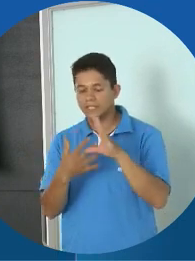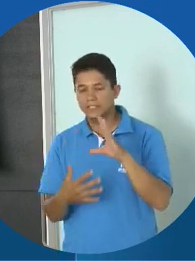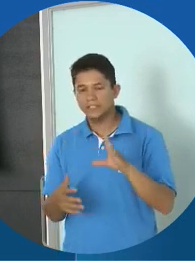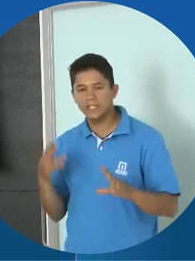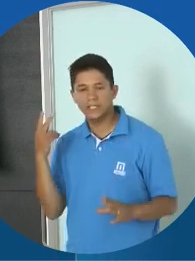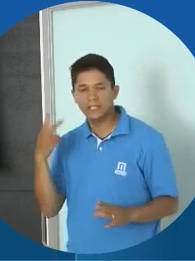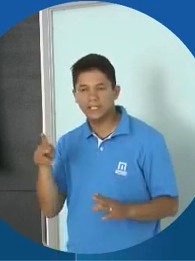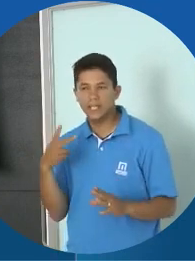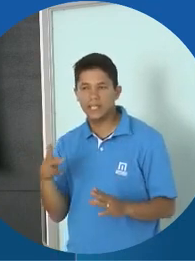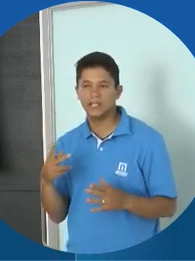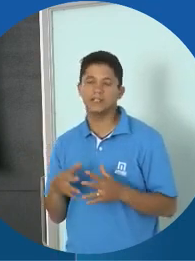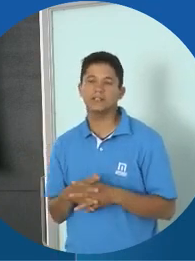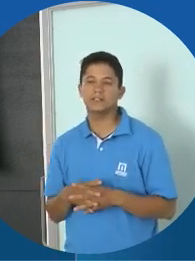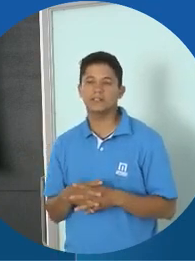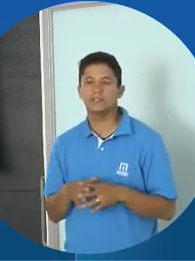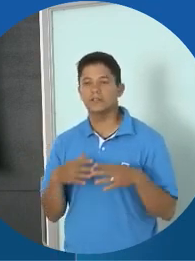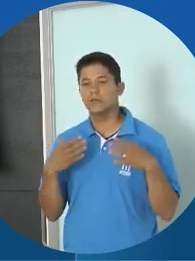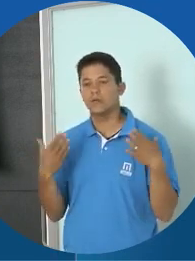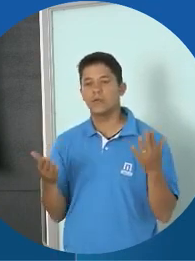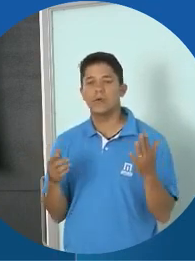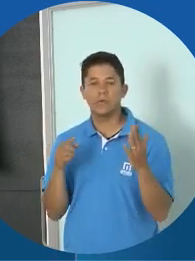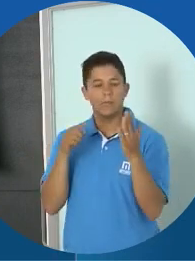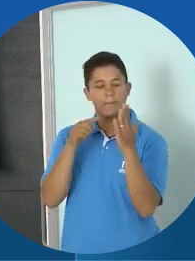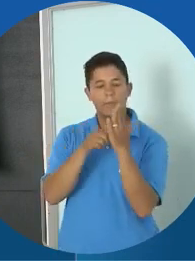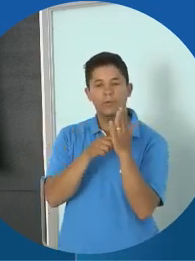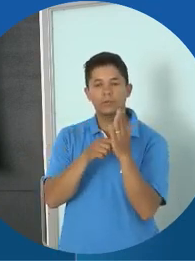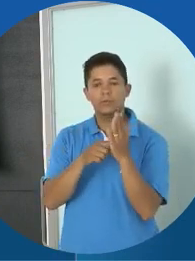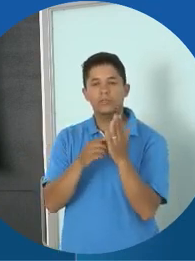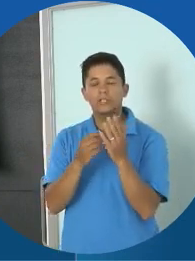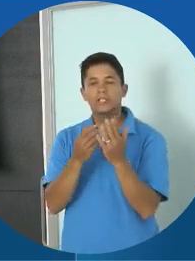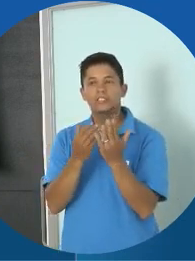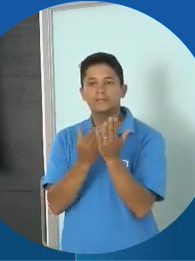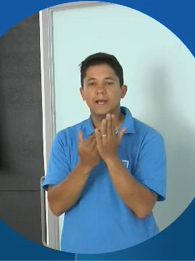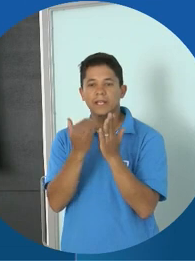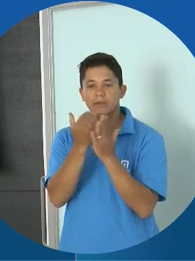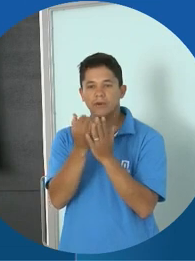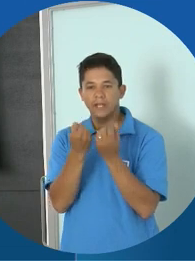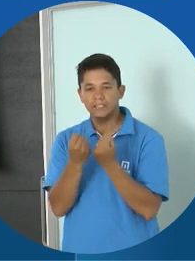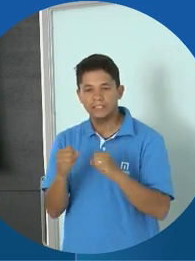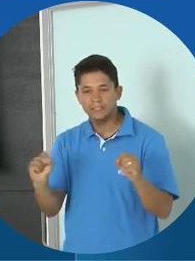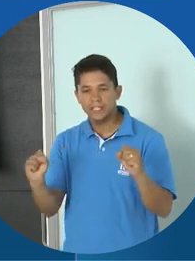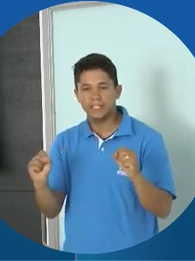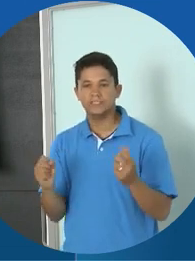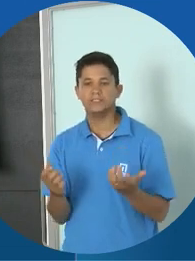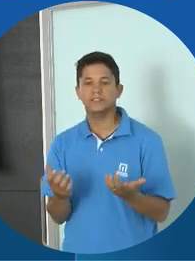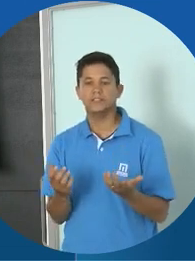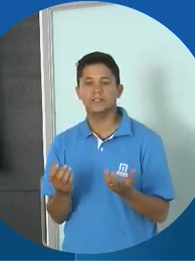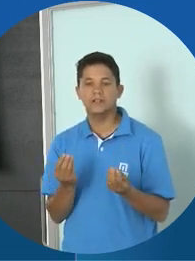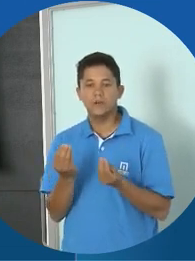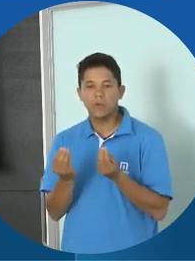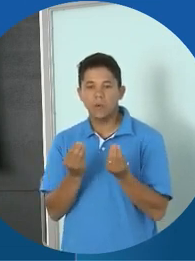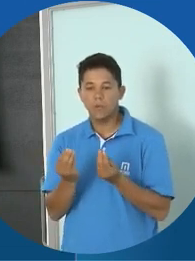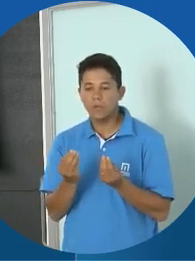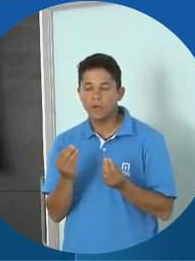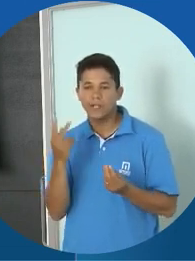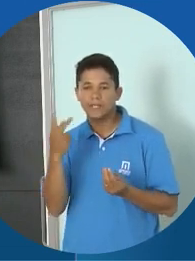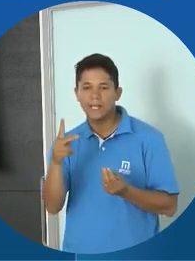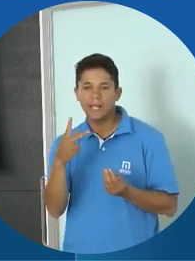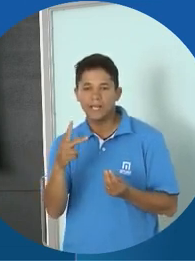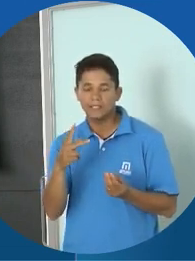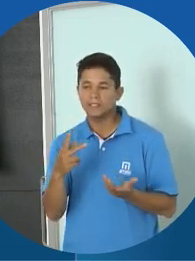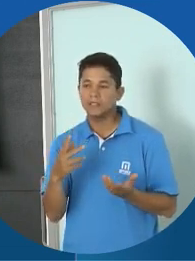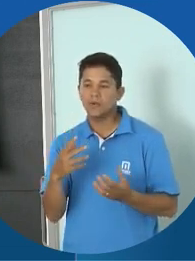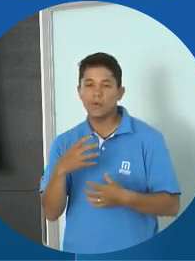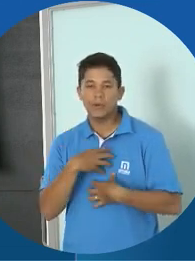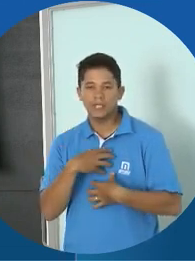os pontos de maior resistência? Como essa resina se comporta? Então, a gente já tem hoje